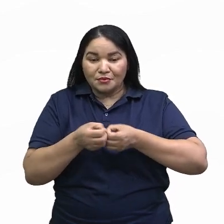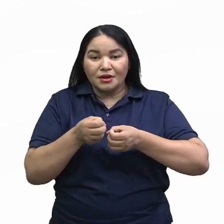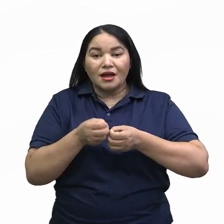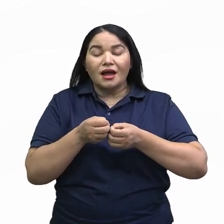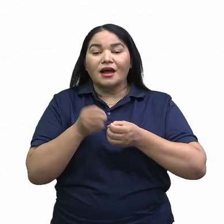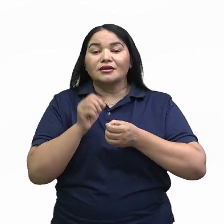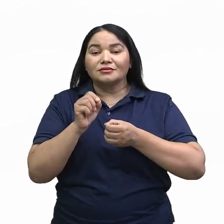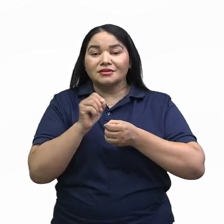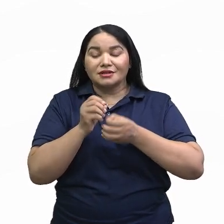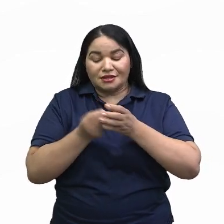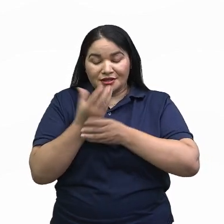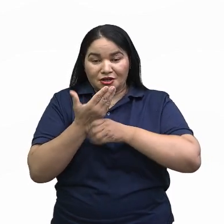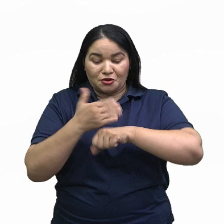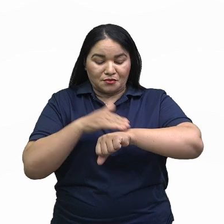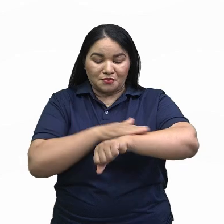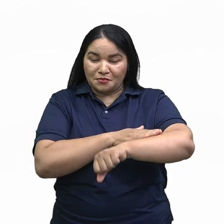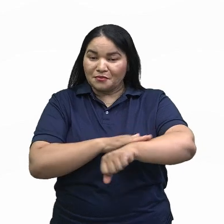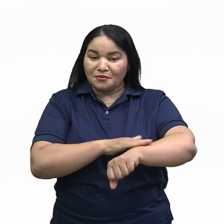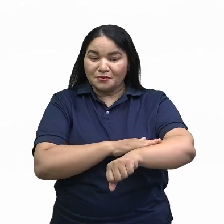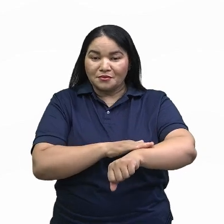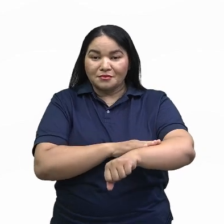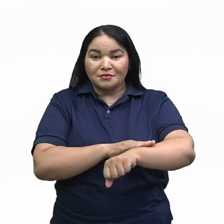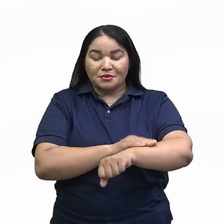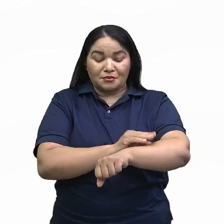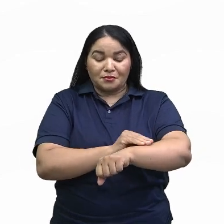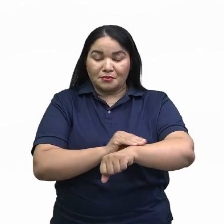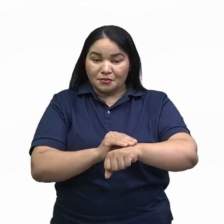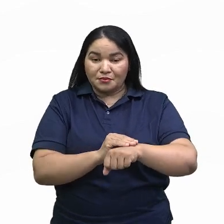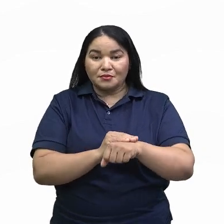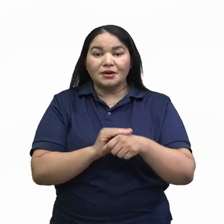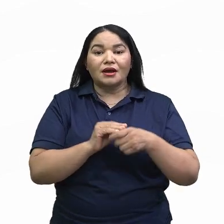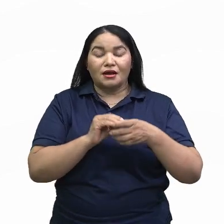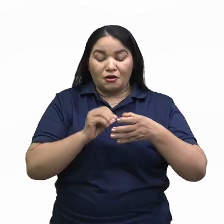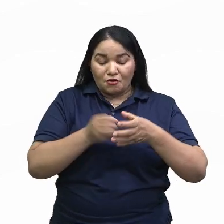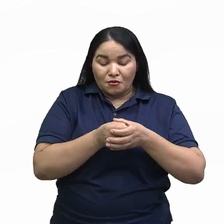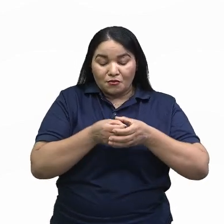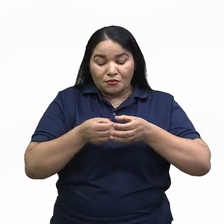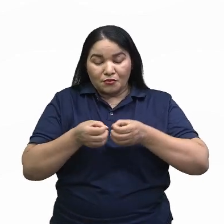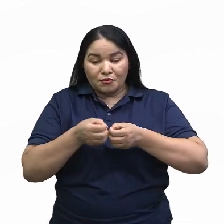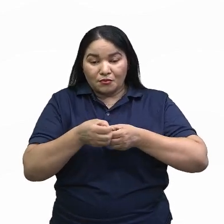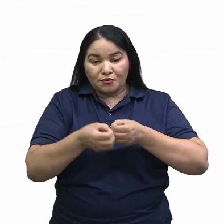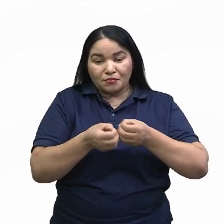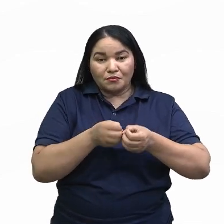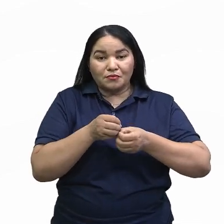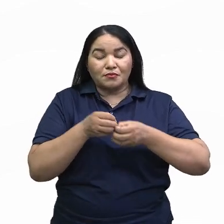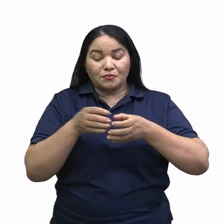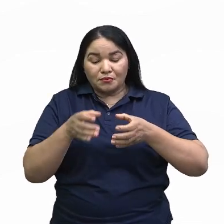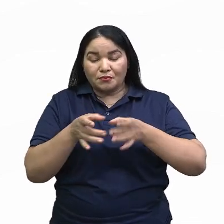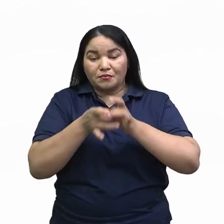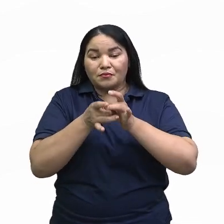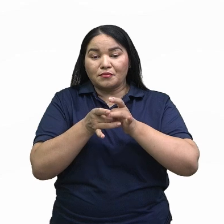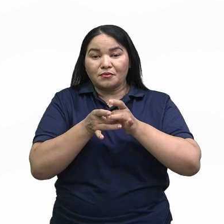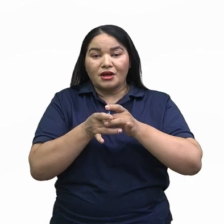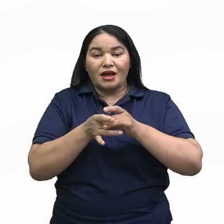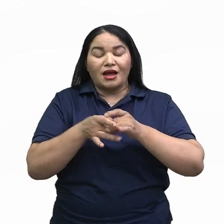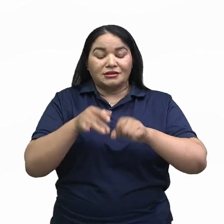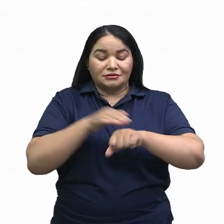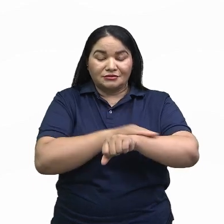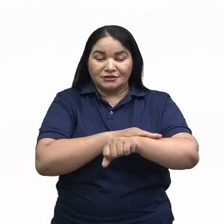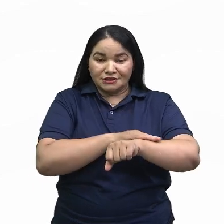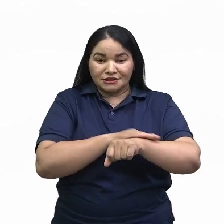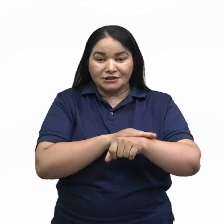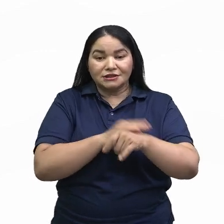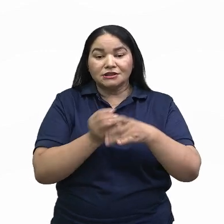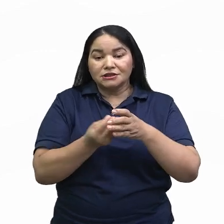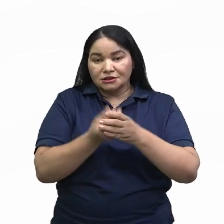pode observar que células especializadas, elas vão atuar em conjunto e elas vão formar os tecidos, certo? Esses tecidos,